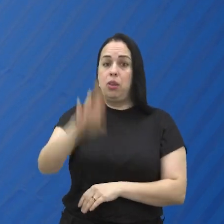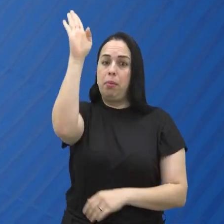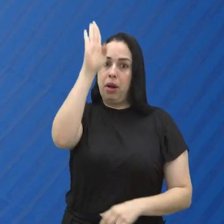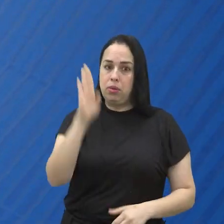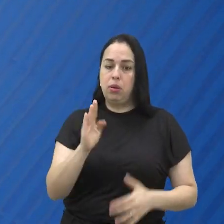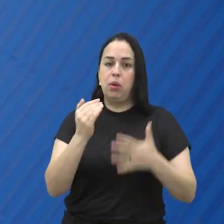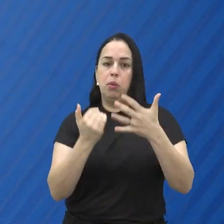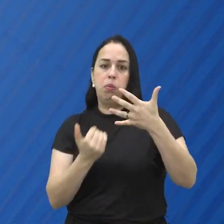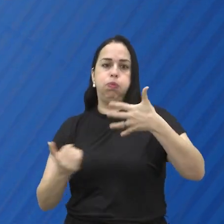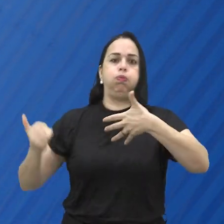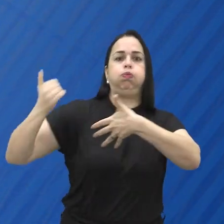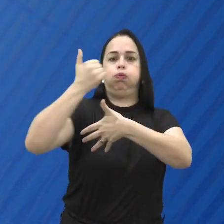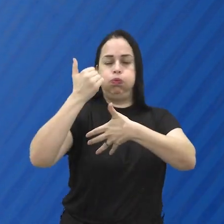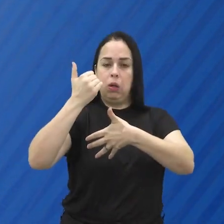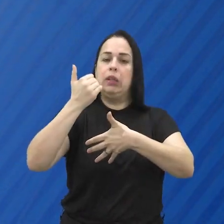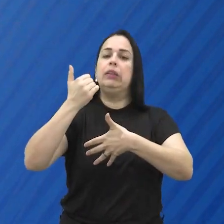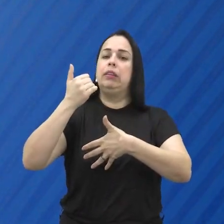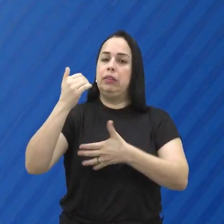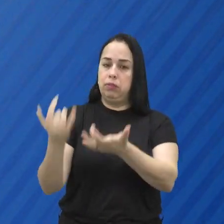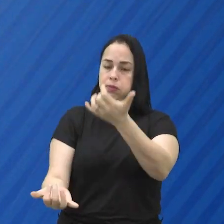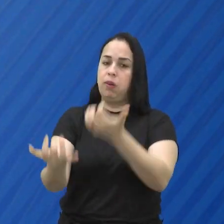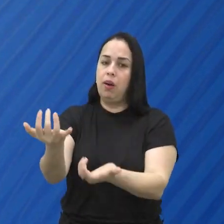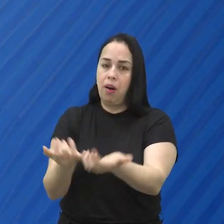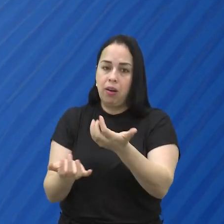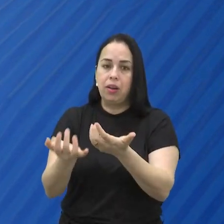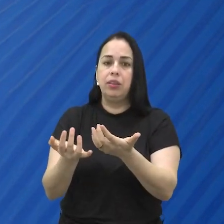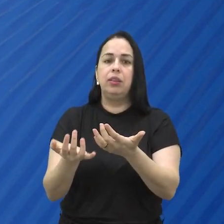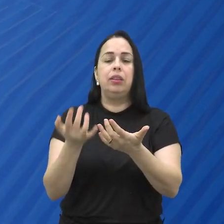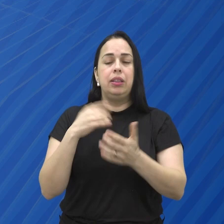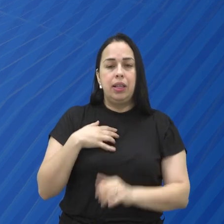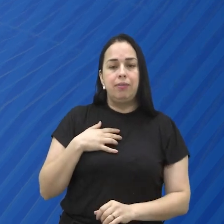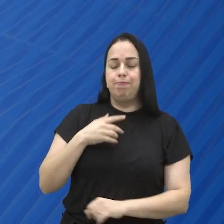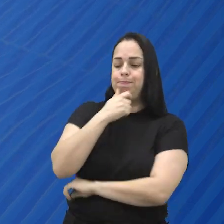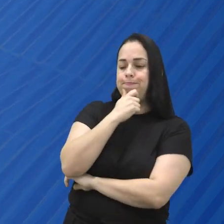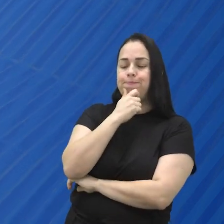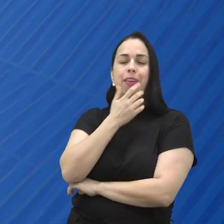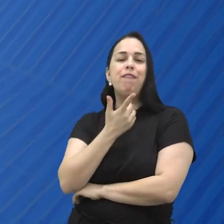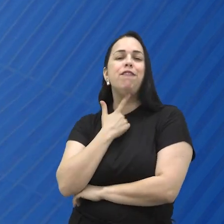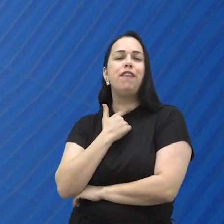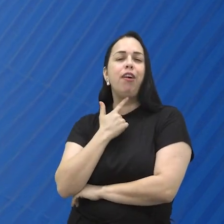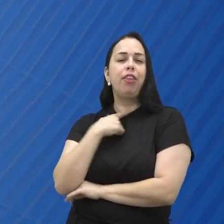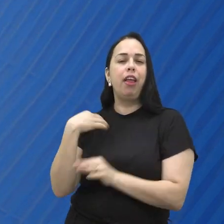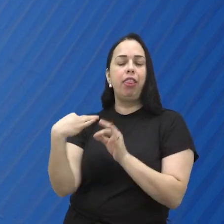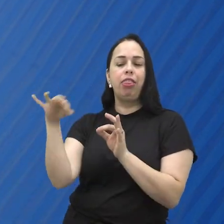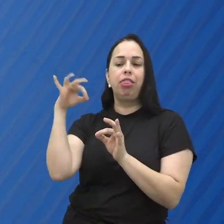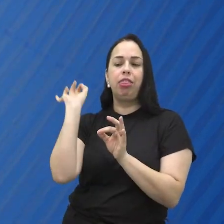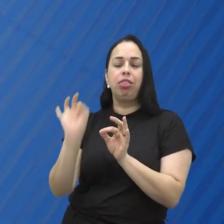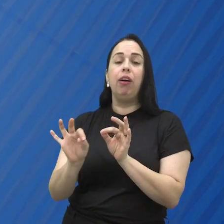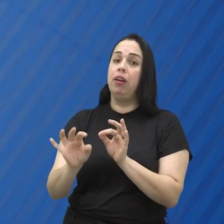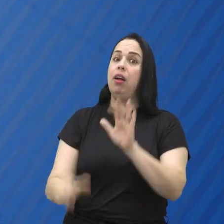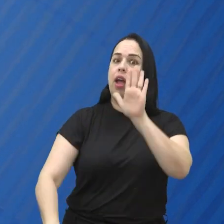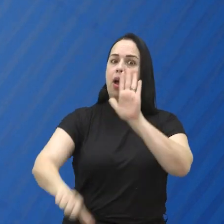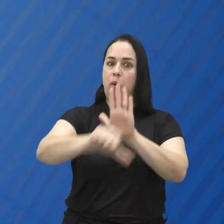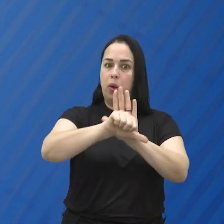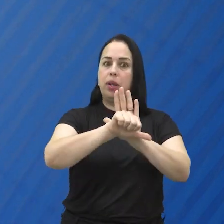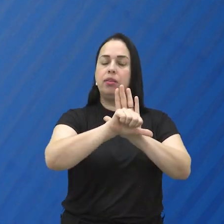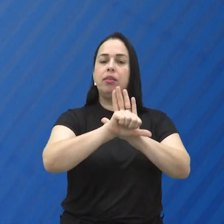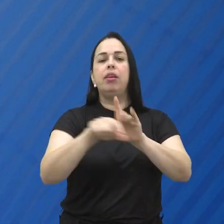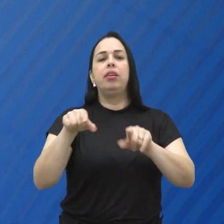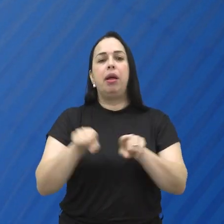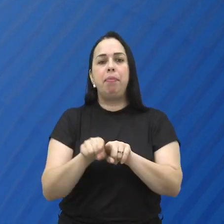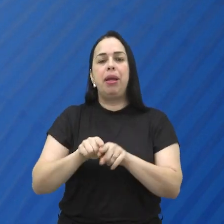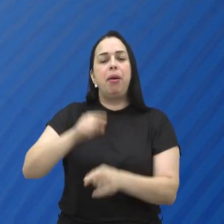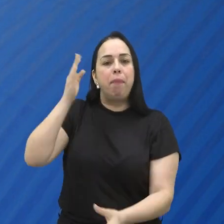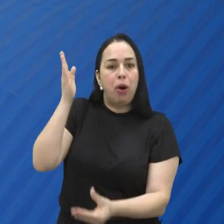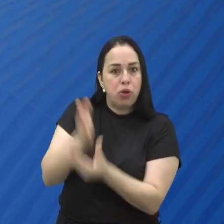Brasil registra um número alto de queimadas criminosas. Colocar fogo de maneira intencional em matas e áreas verdes é um crime previsto